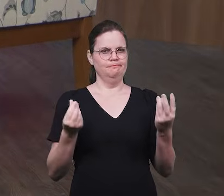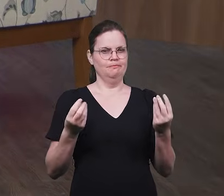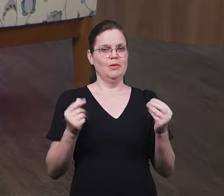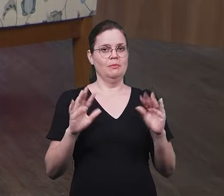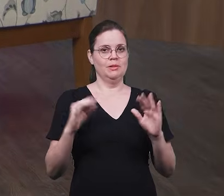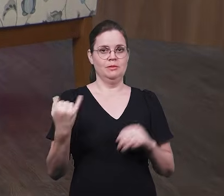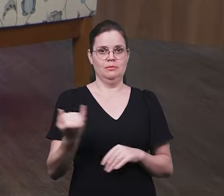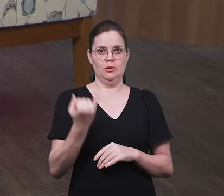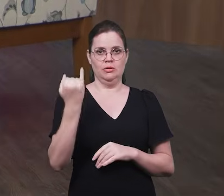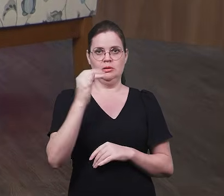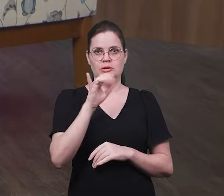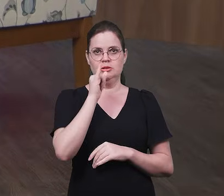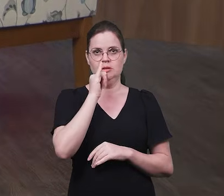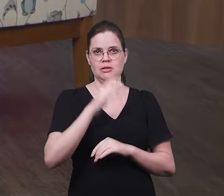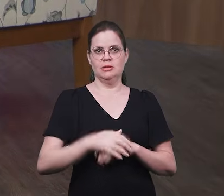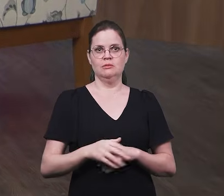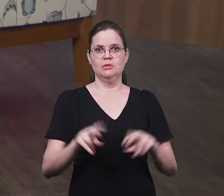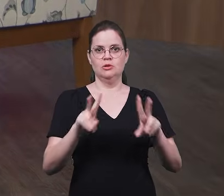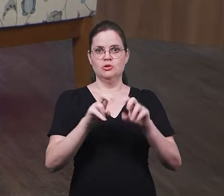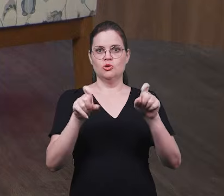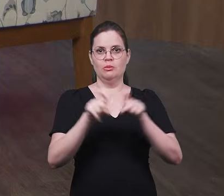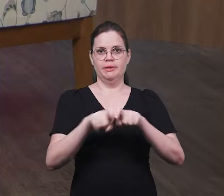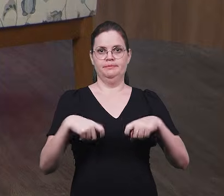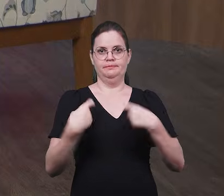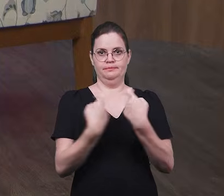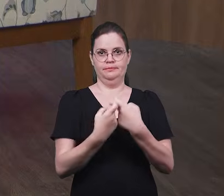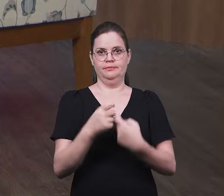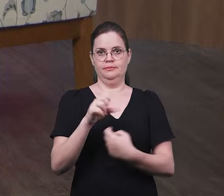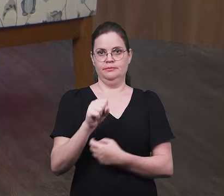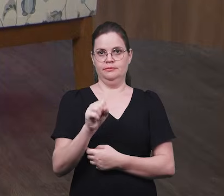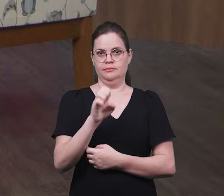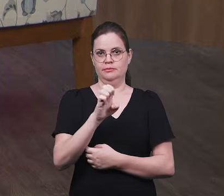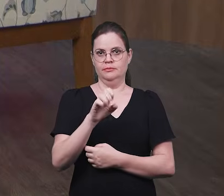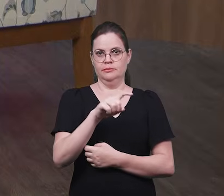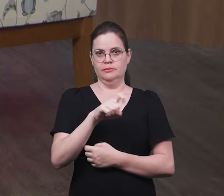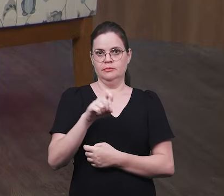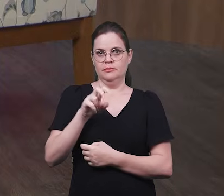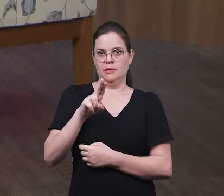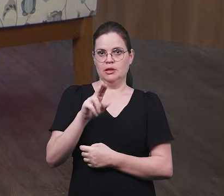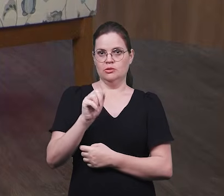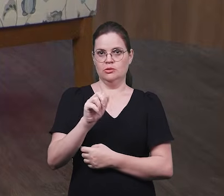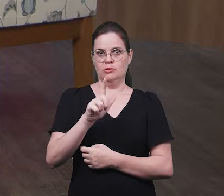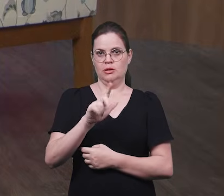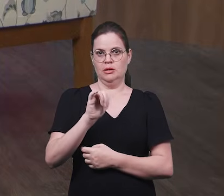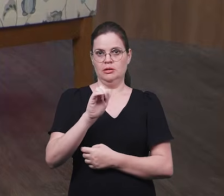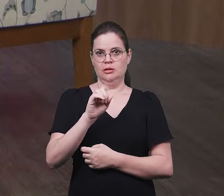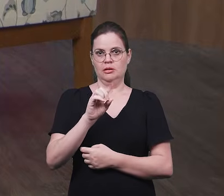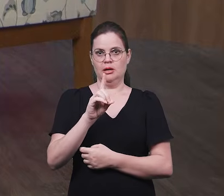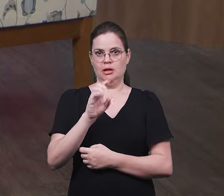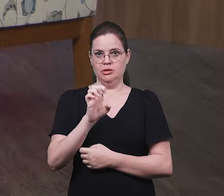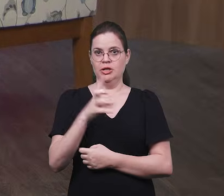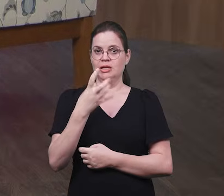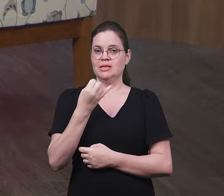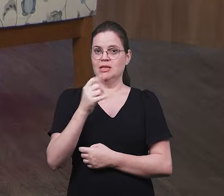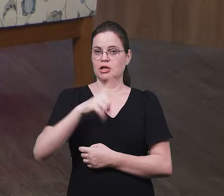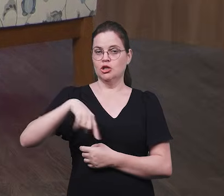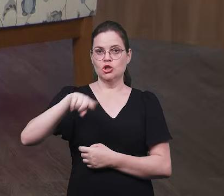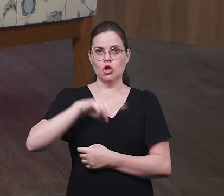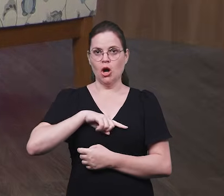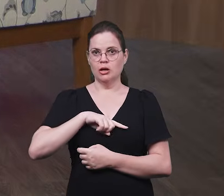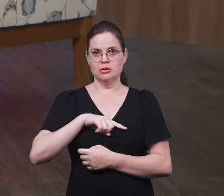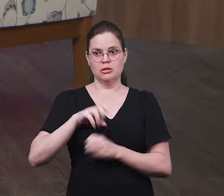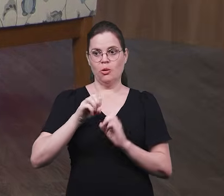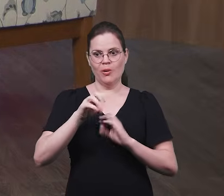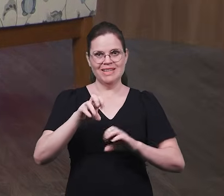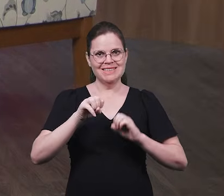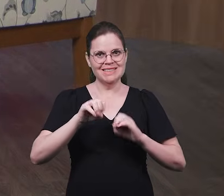delicado, mas acho importante. A questão da sexualidade. Se nós não ensinarmos na